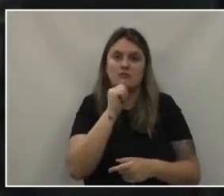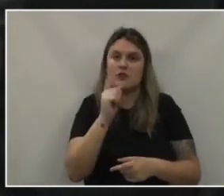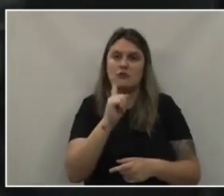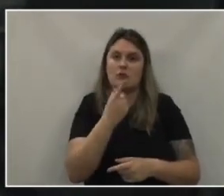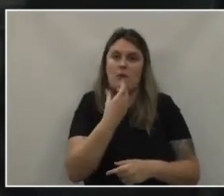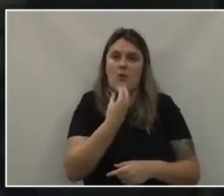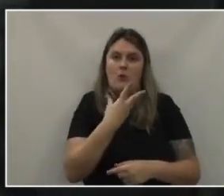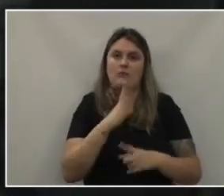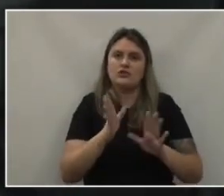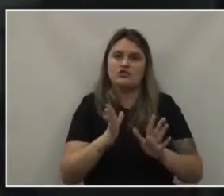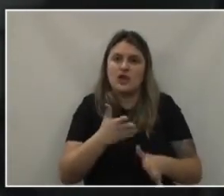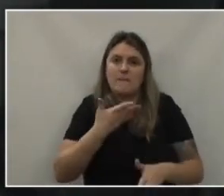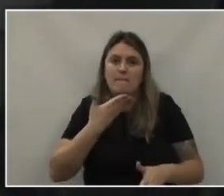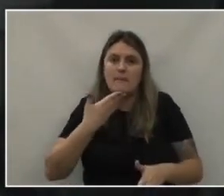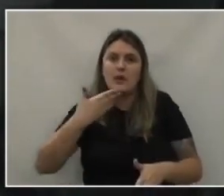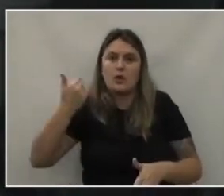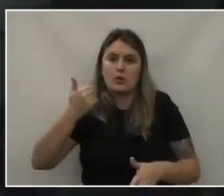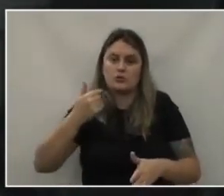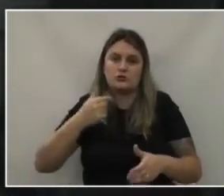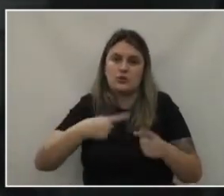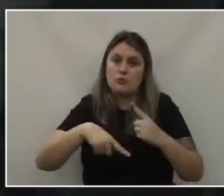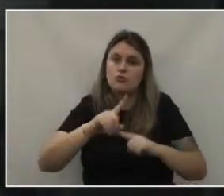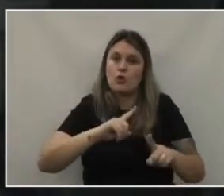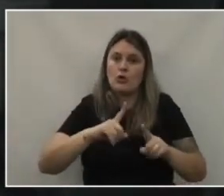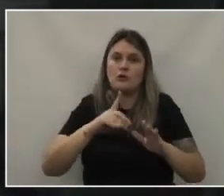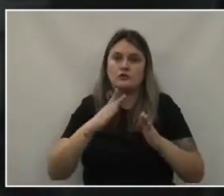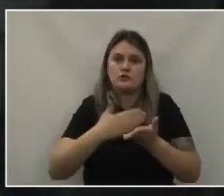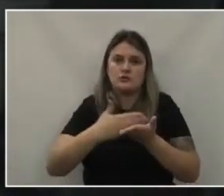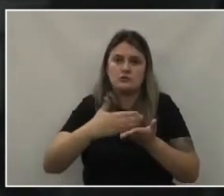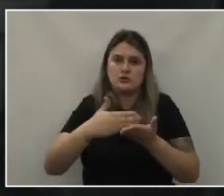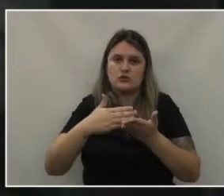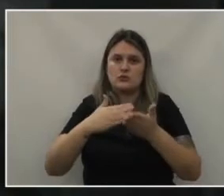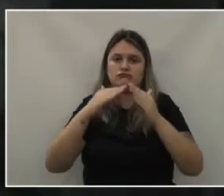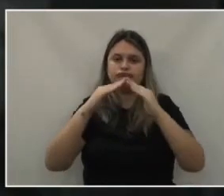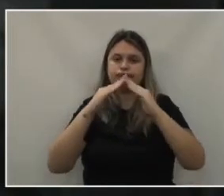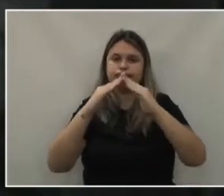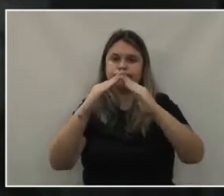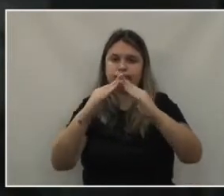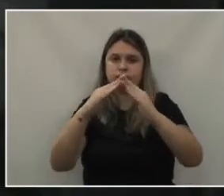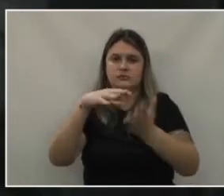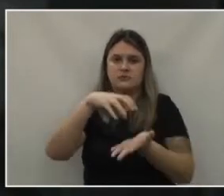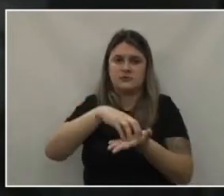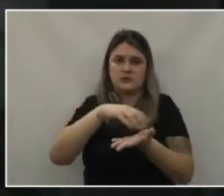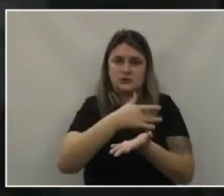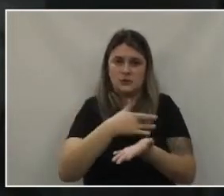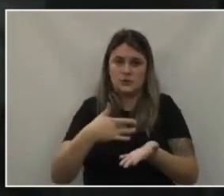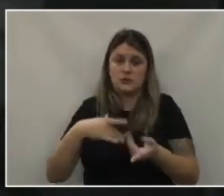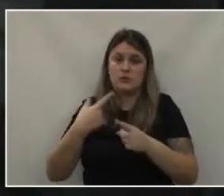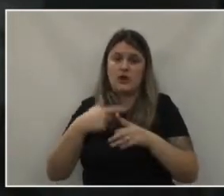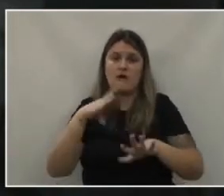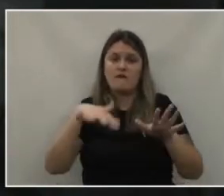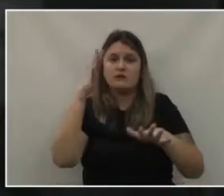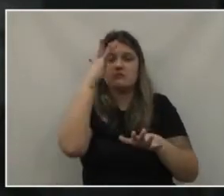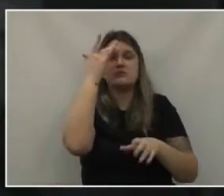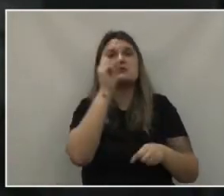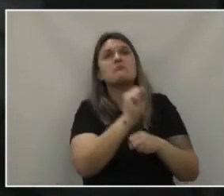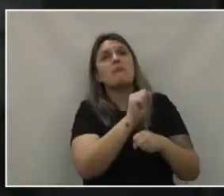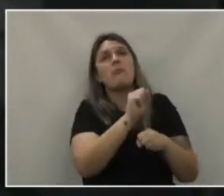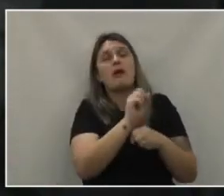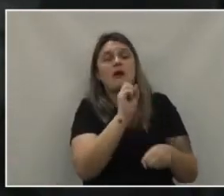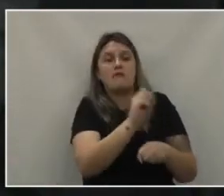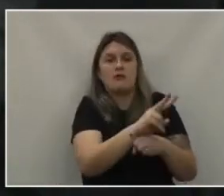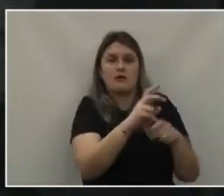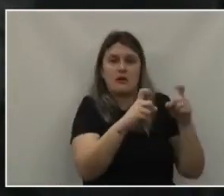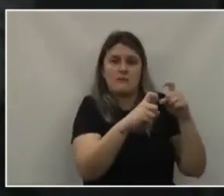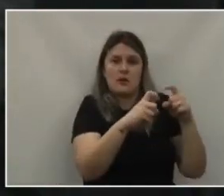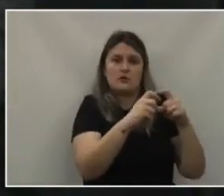bom, mas já melhorou bastante. A cobertura na frente dos postos de saúde também, que as pessoas ali ficavam no sereno, na